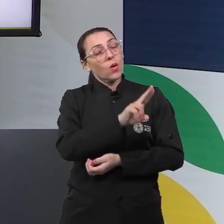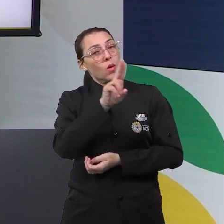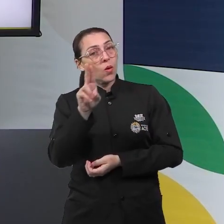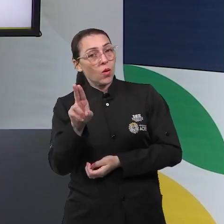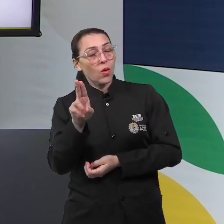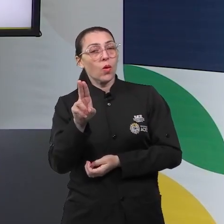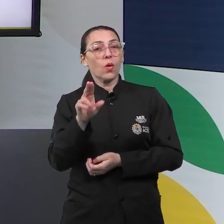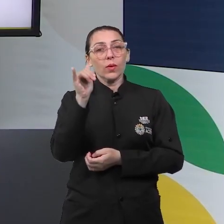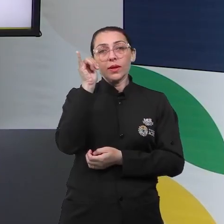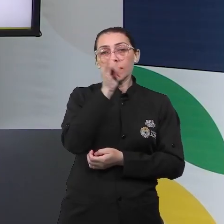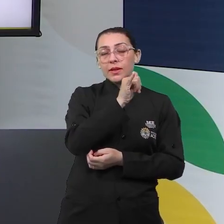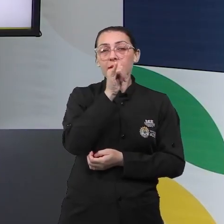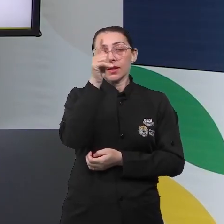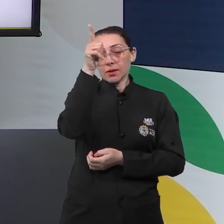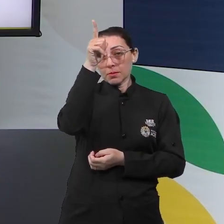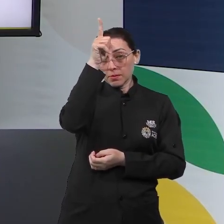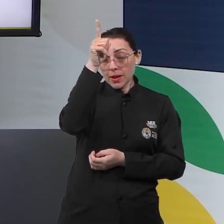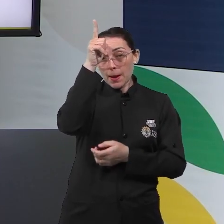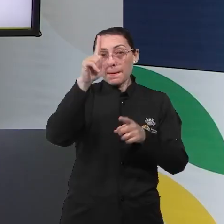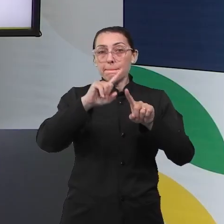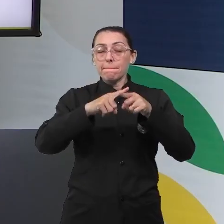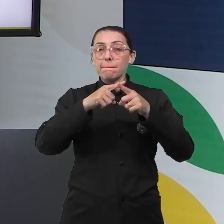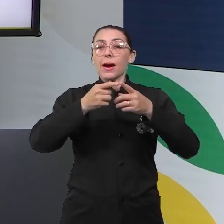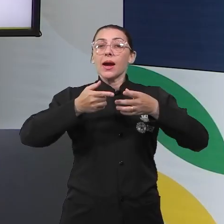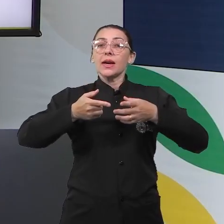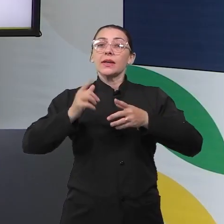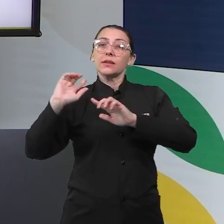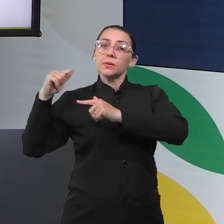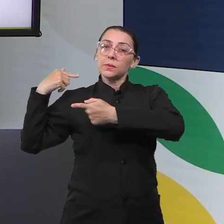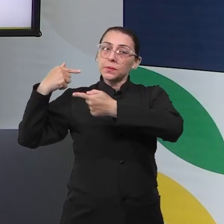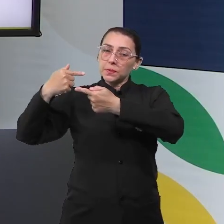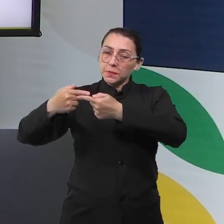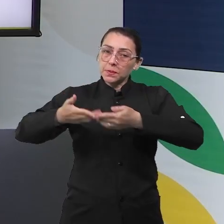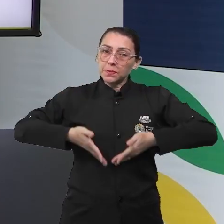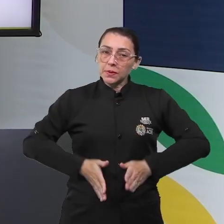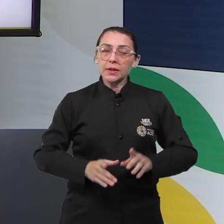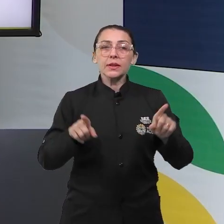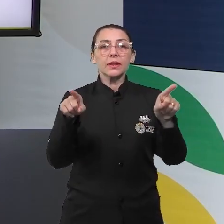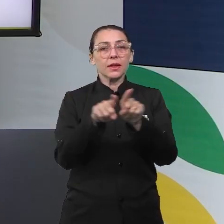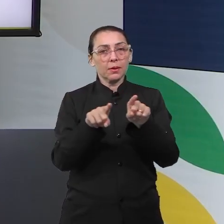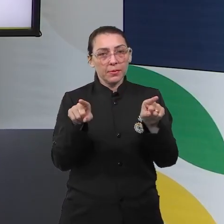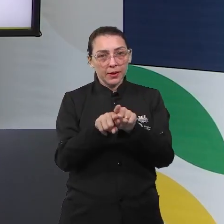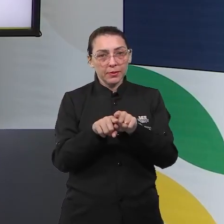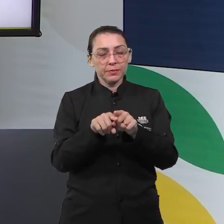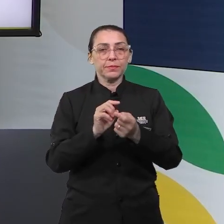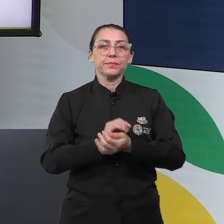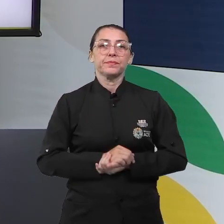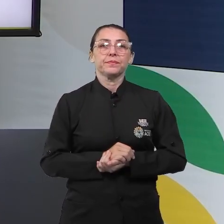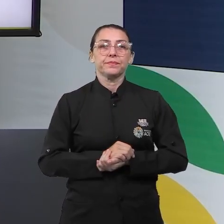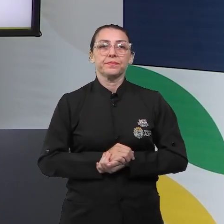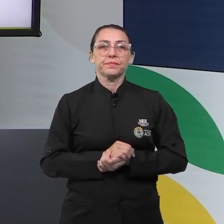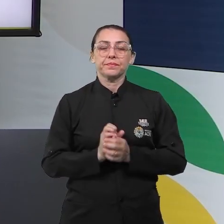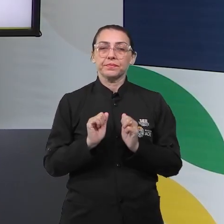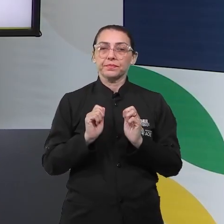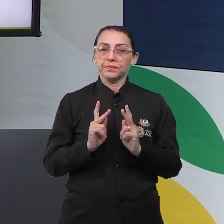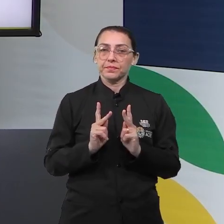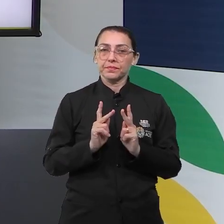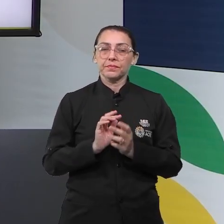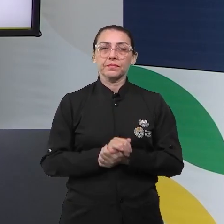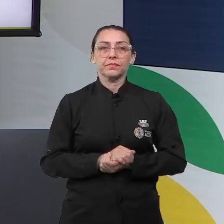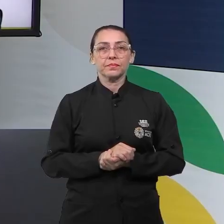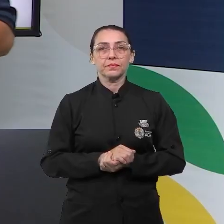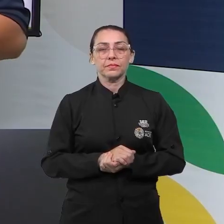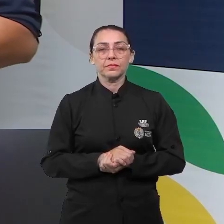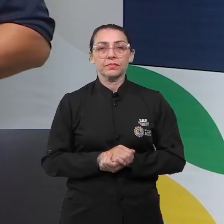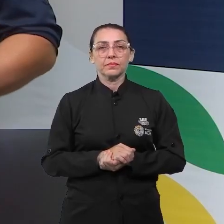só italianos, alemães, japoneses, mas descendentes de alemães, italianos, japoneses e etc. Tudo bem, gente?